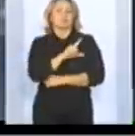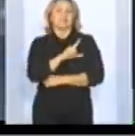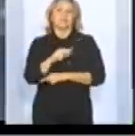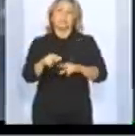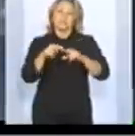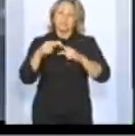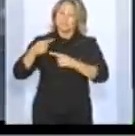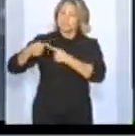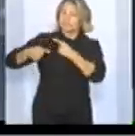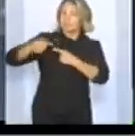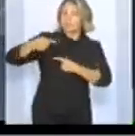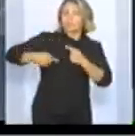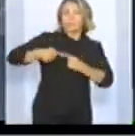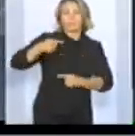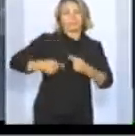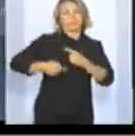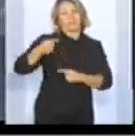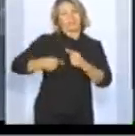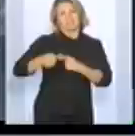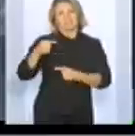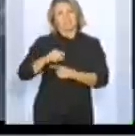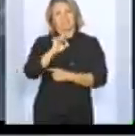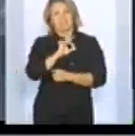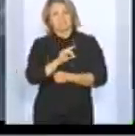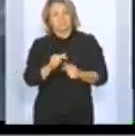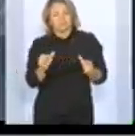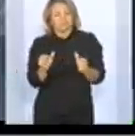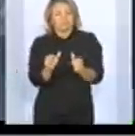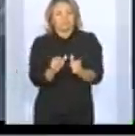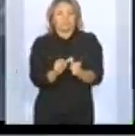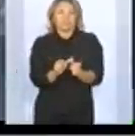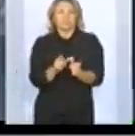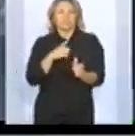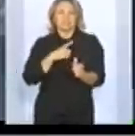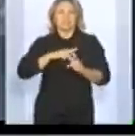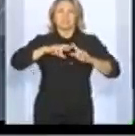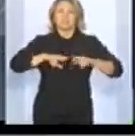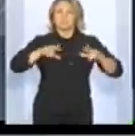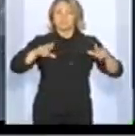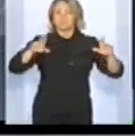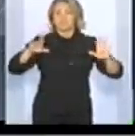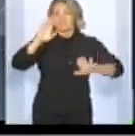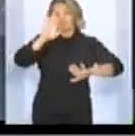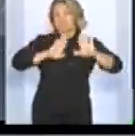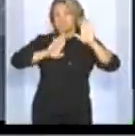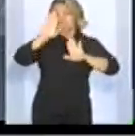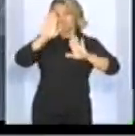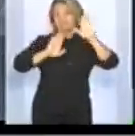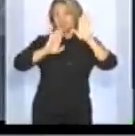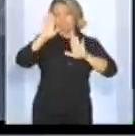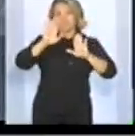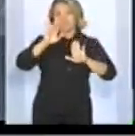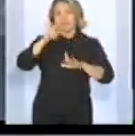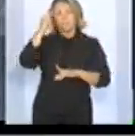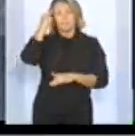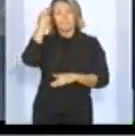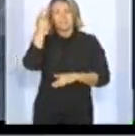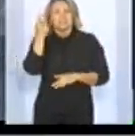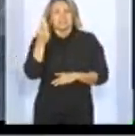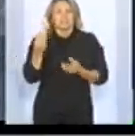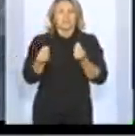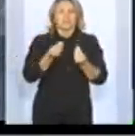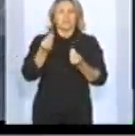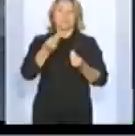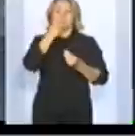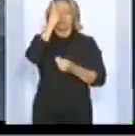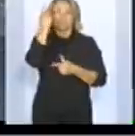concorrência não é equinânime. Então, há armas na licitação. Você imagina um operador, como a gente já tem, e é uma